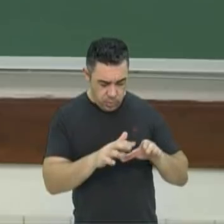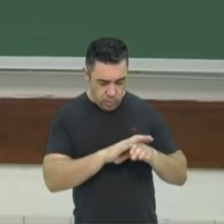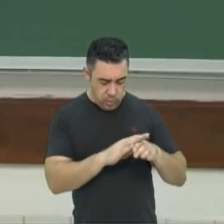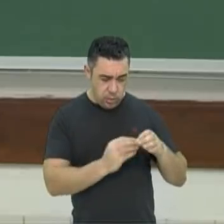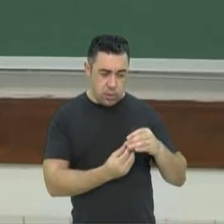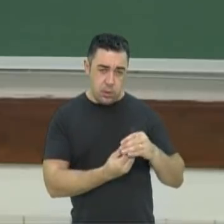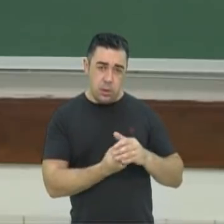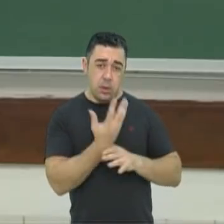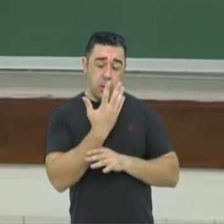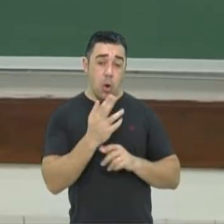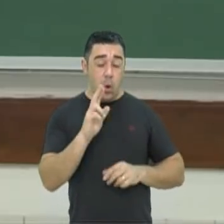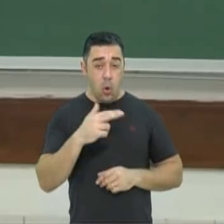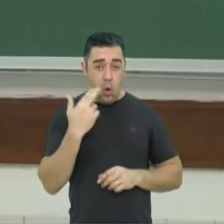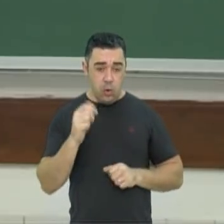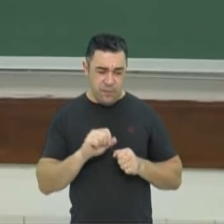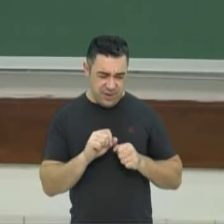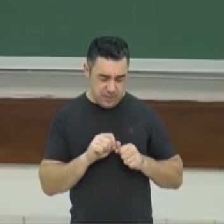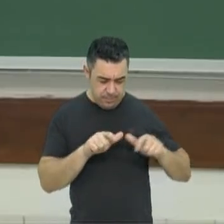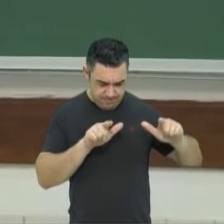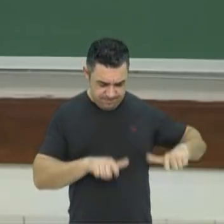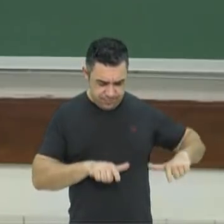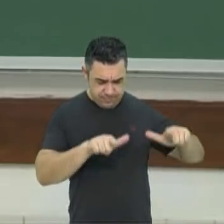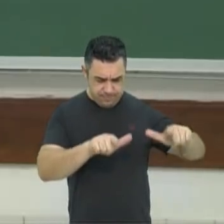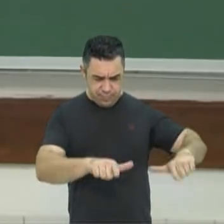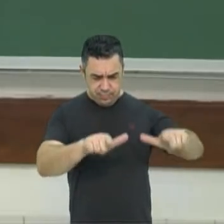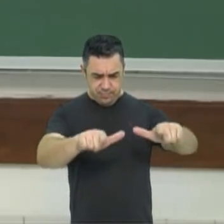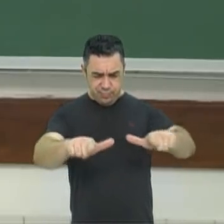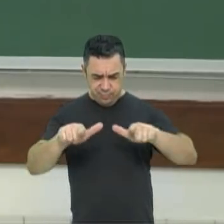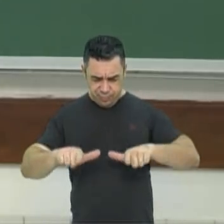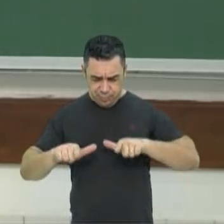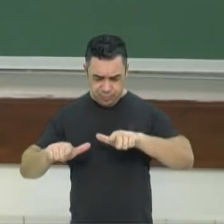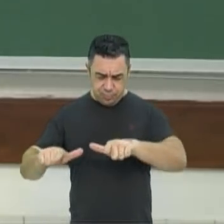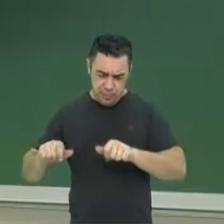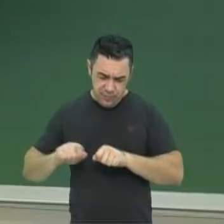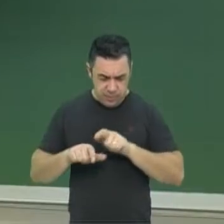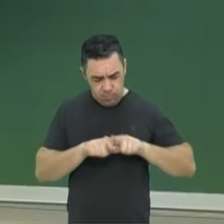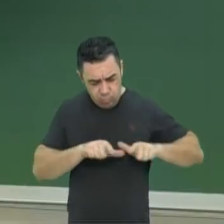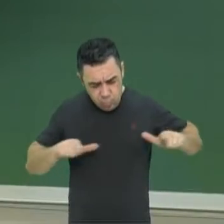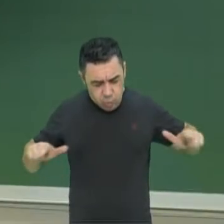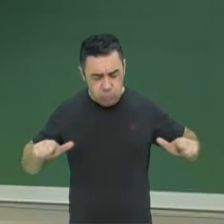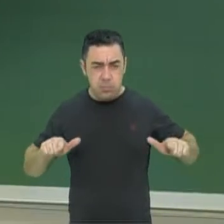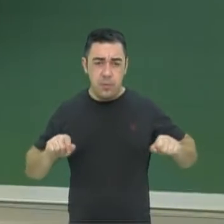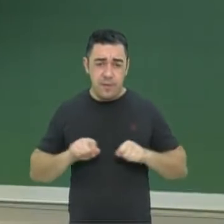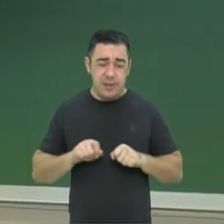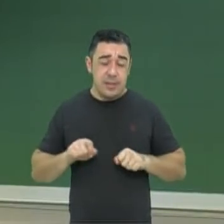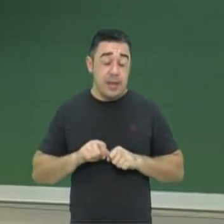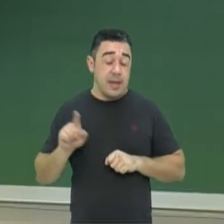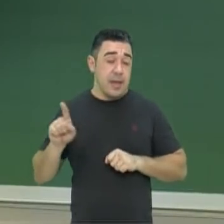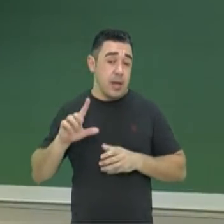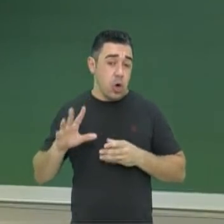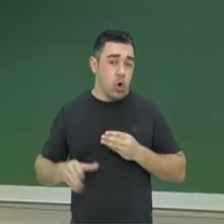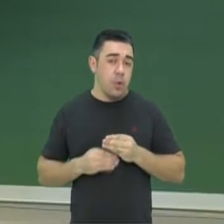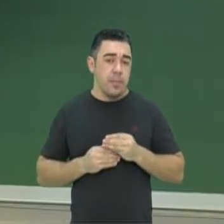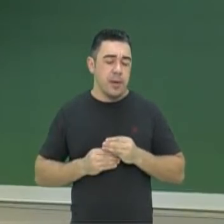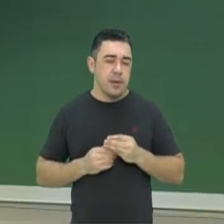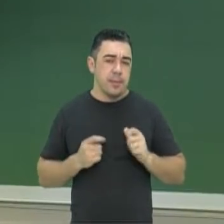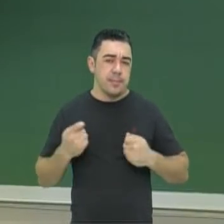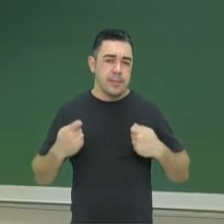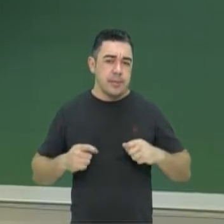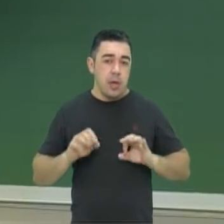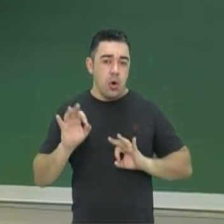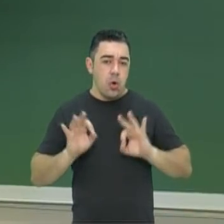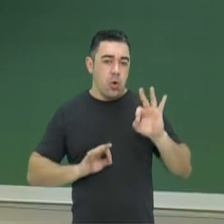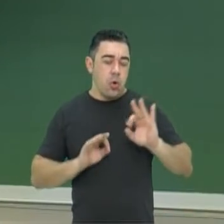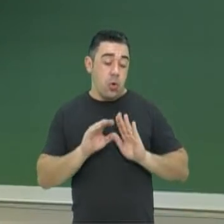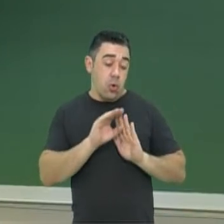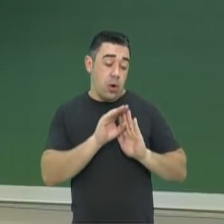você ladrilhar ou azulejar. E ele complementa ali dizendo que tem que ser o quê?